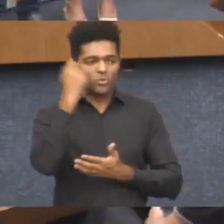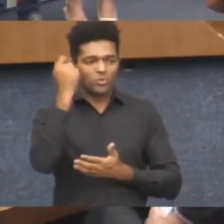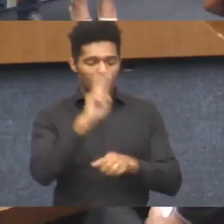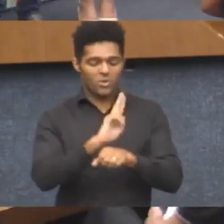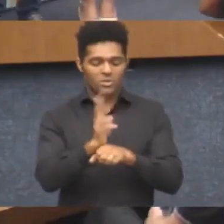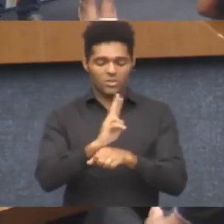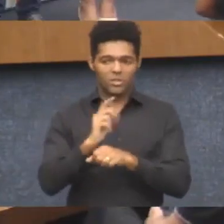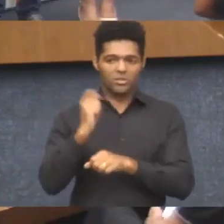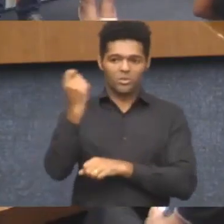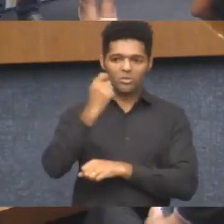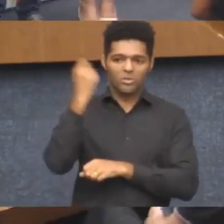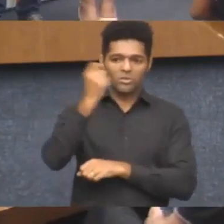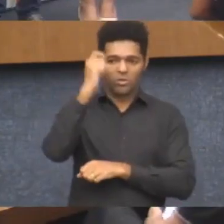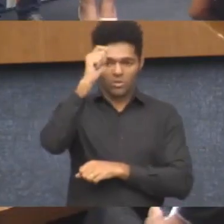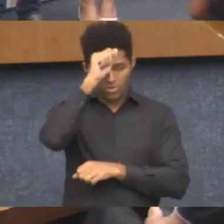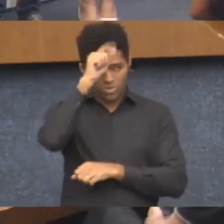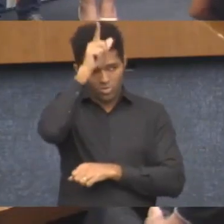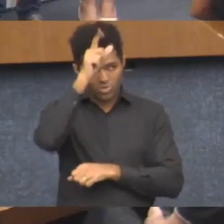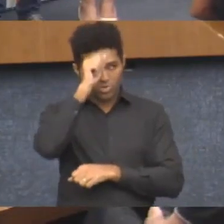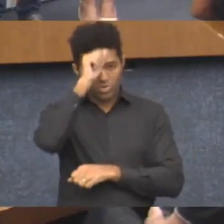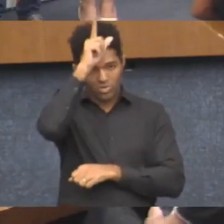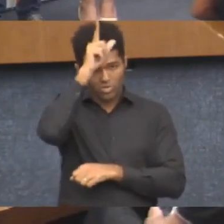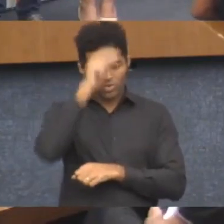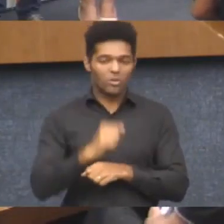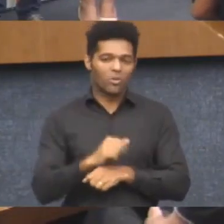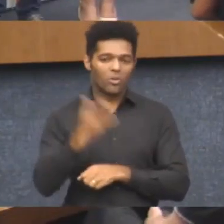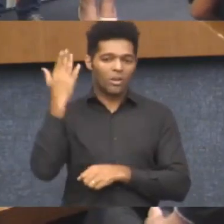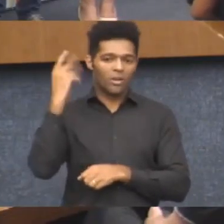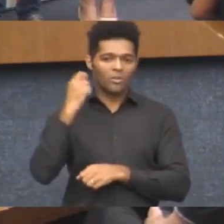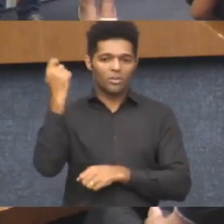no hospital famoso Conceição.